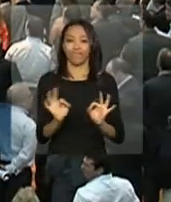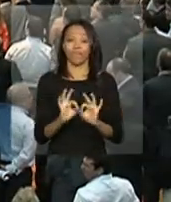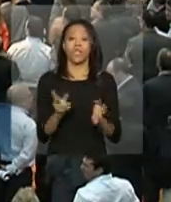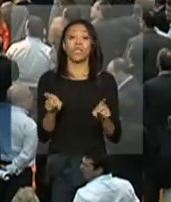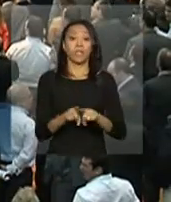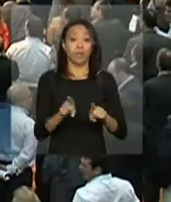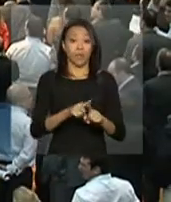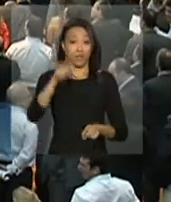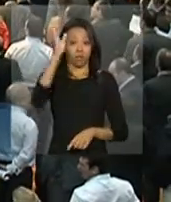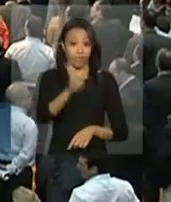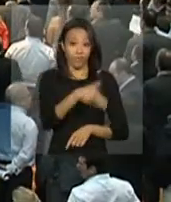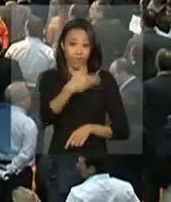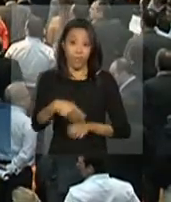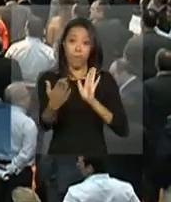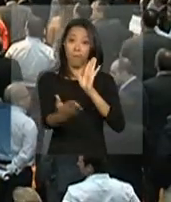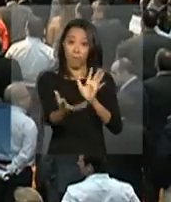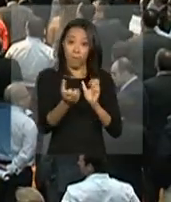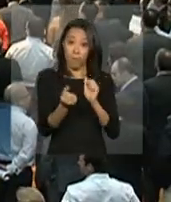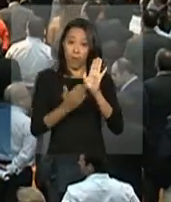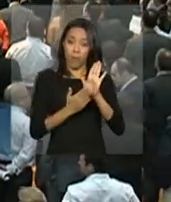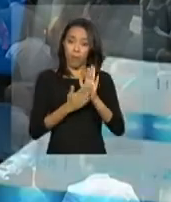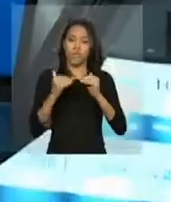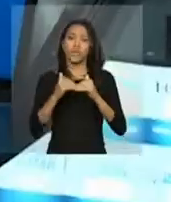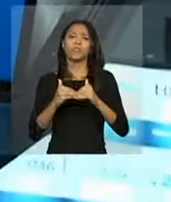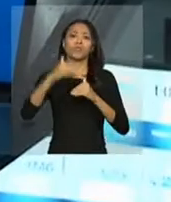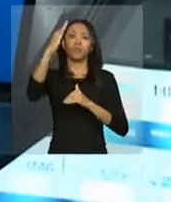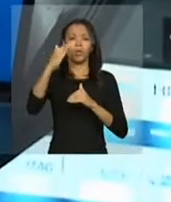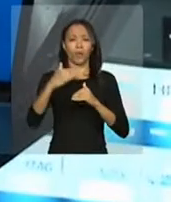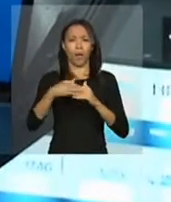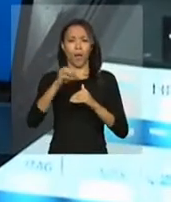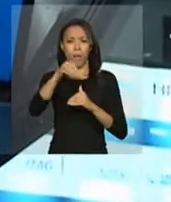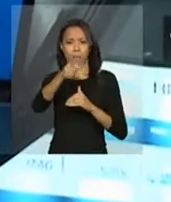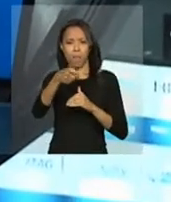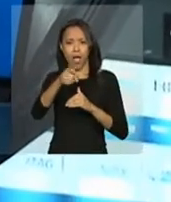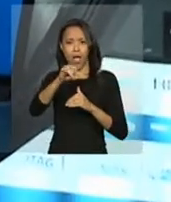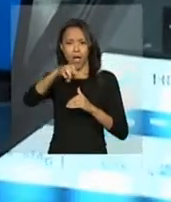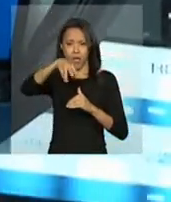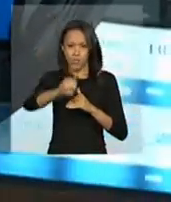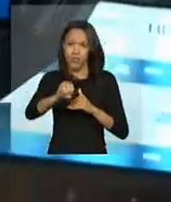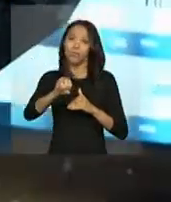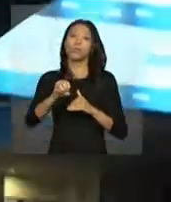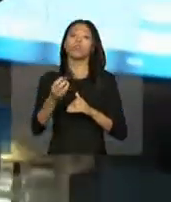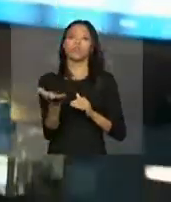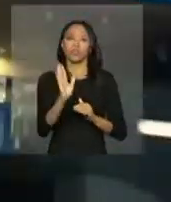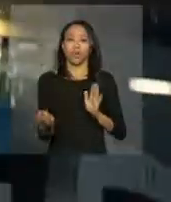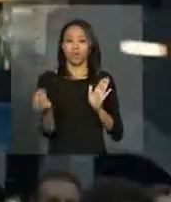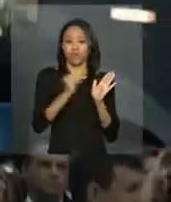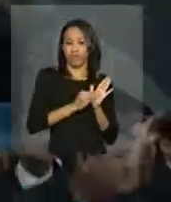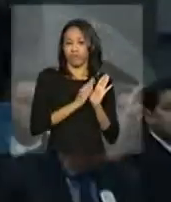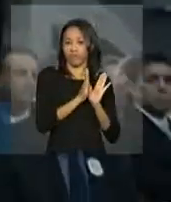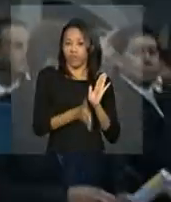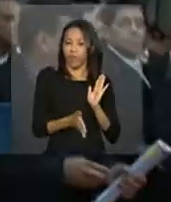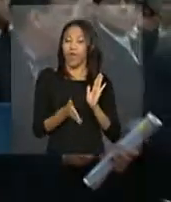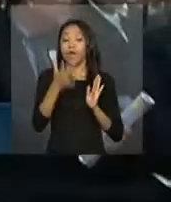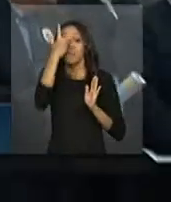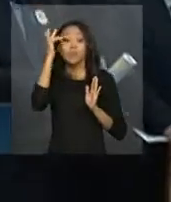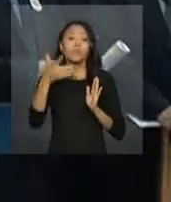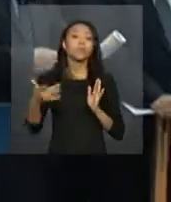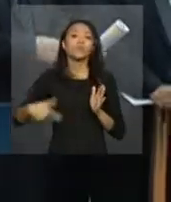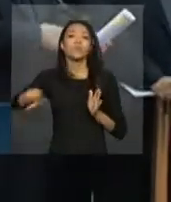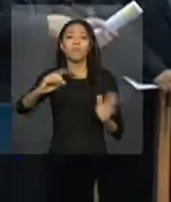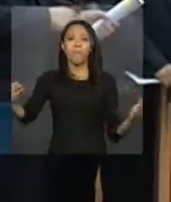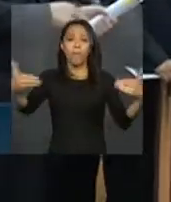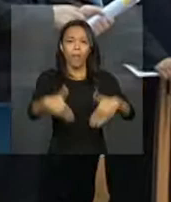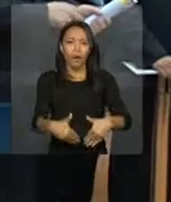propostas que conté o lances superiores ao valor máximo de receita anual permitida os participantes do leilão